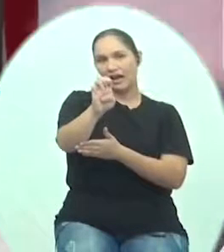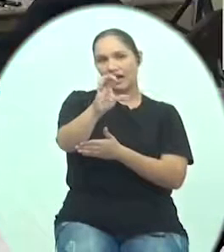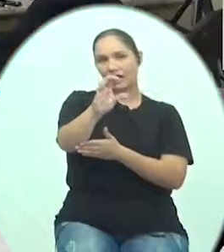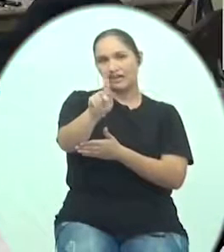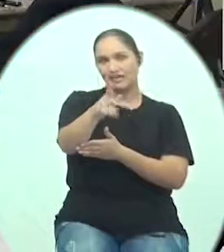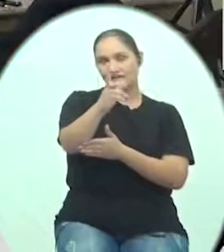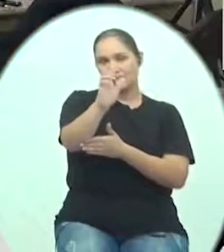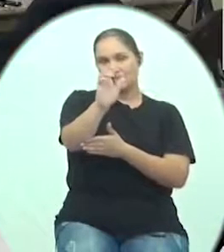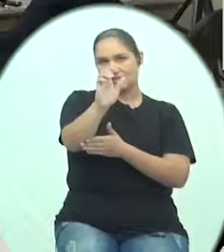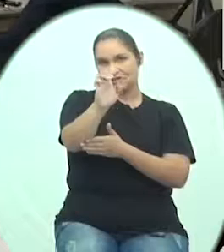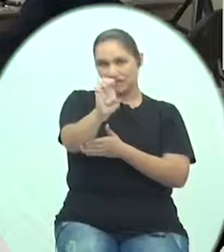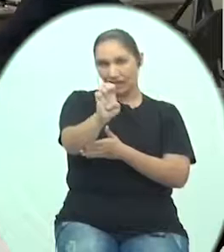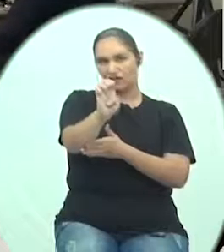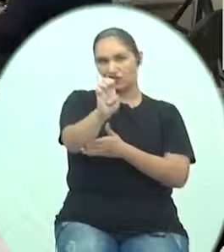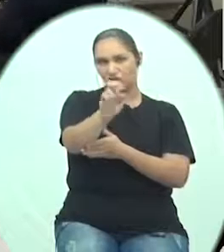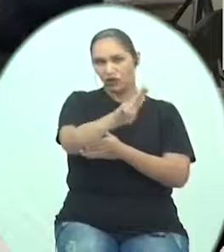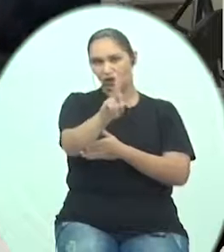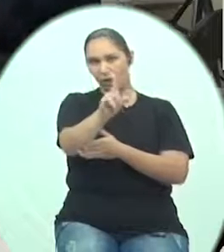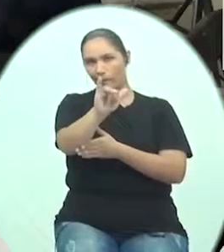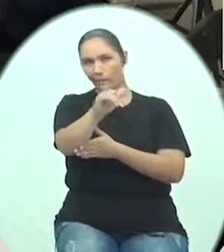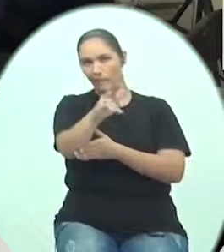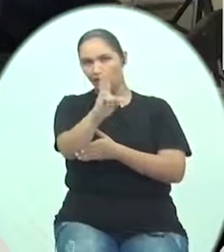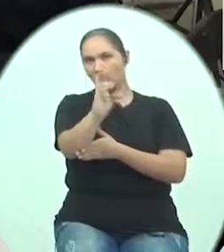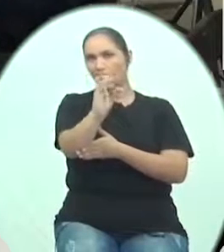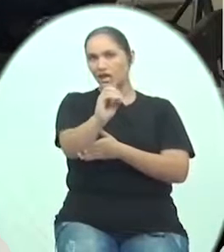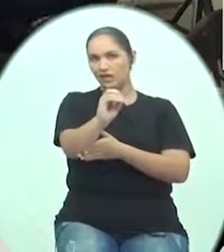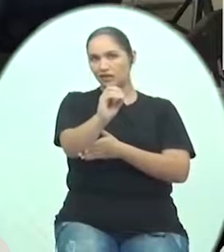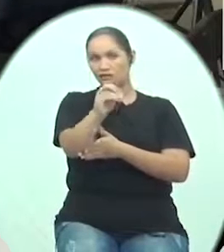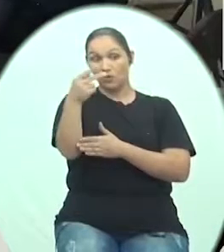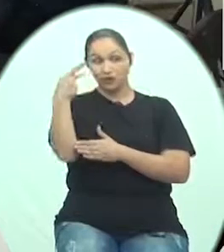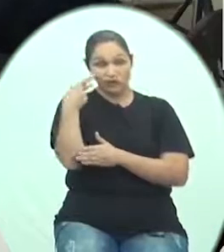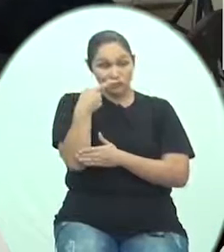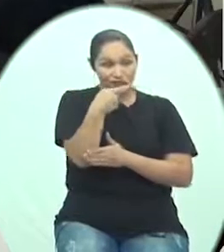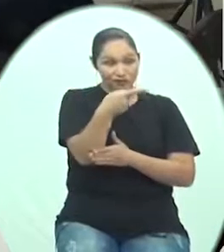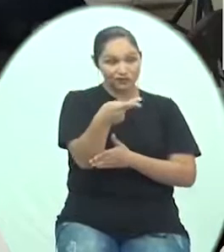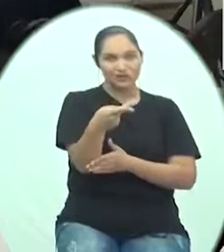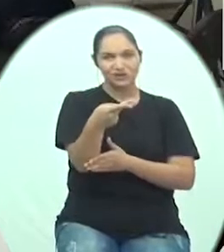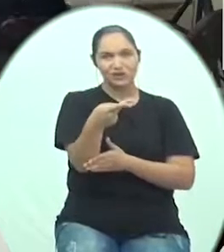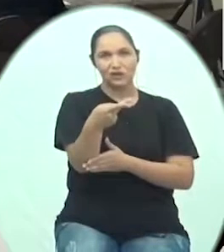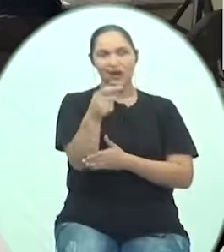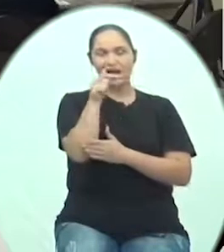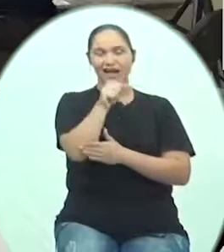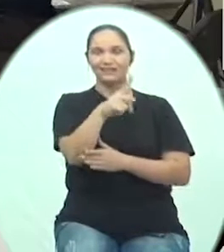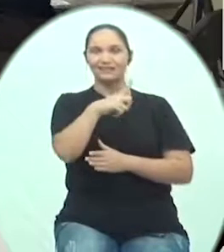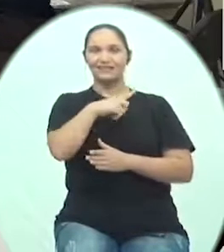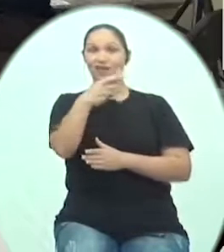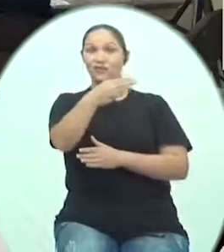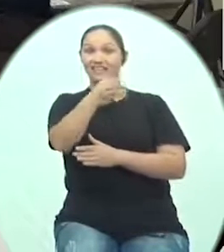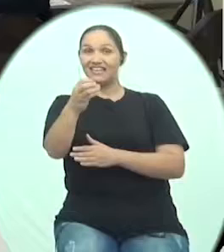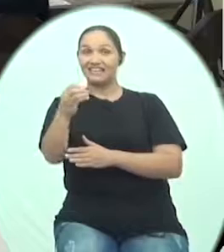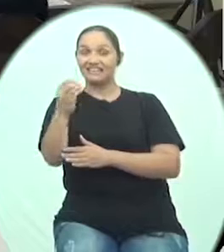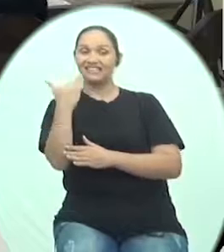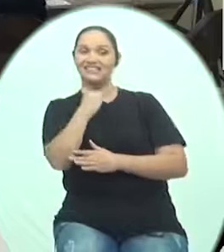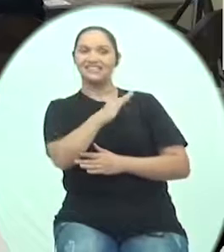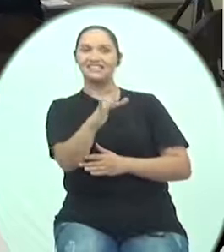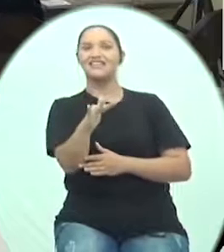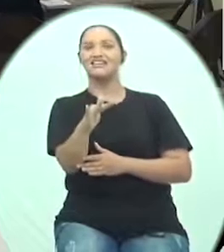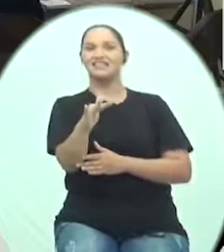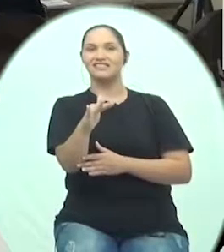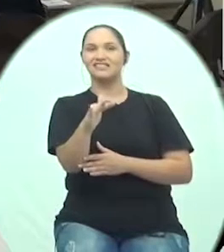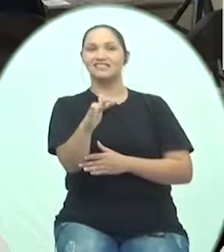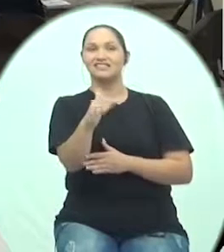pisete que vai que vai comportar ali 300 crianças de período